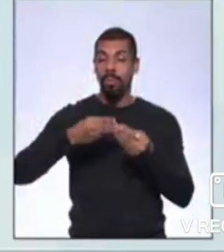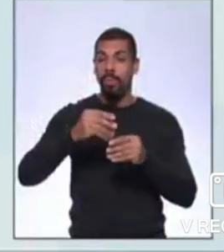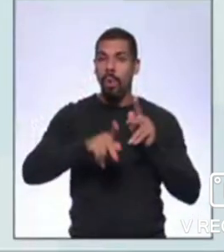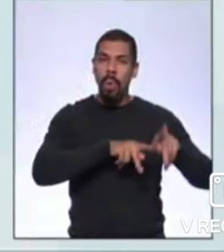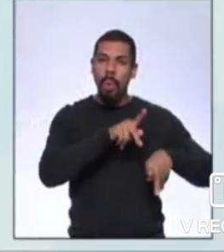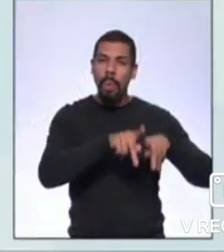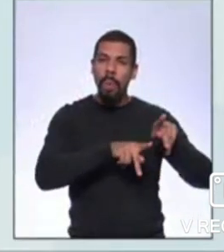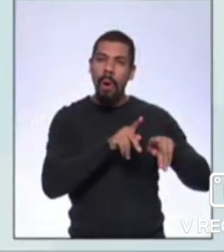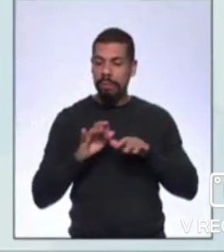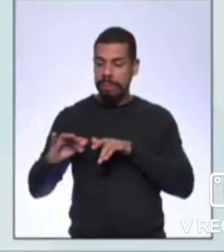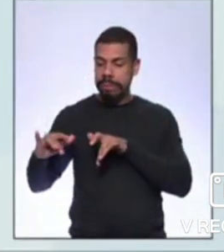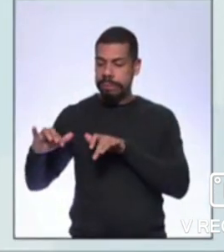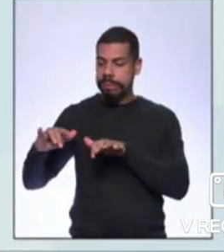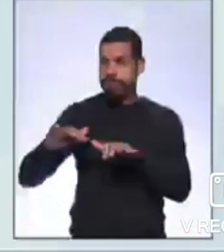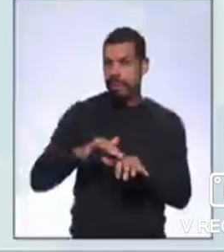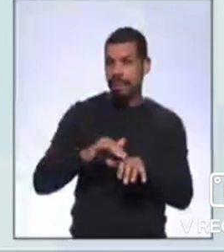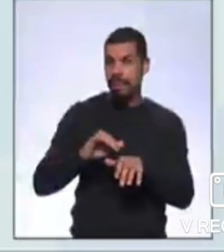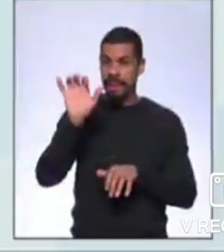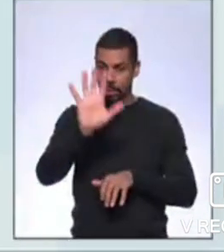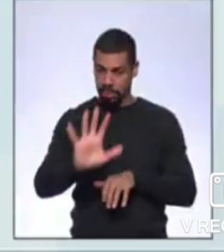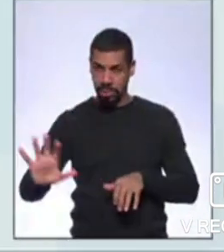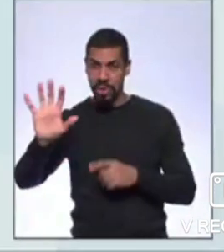lá, mais à esquerda do mapa,